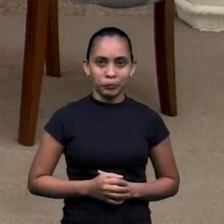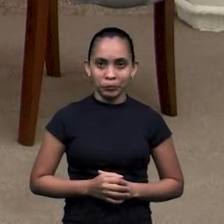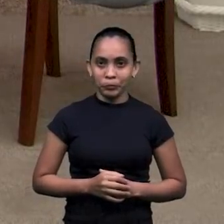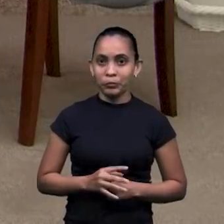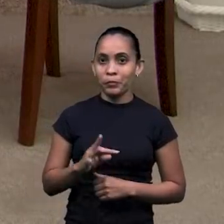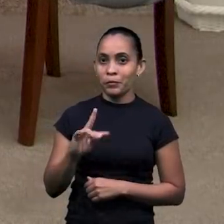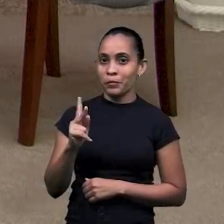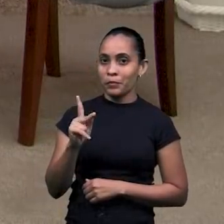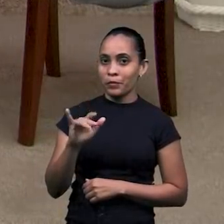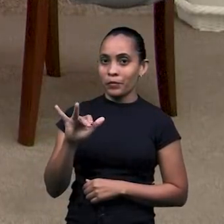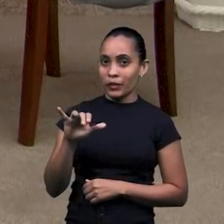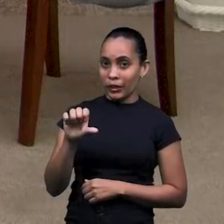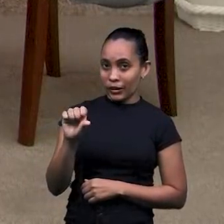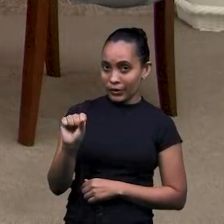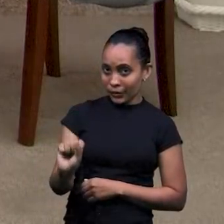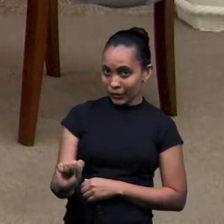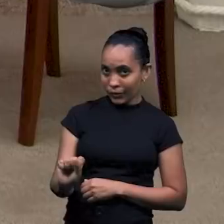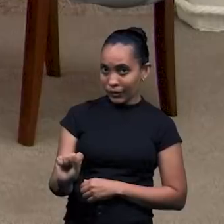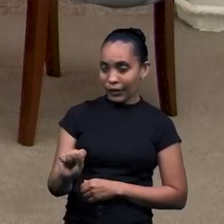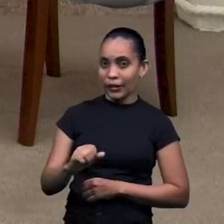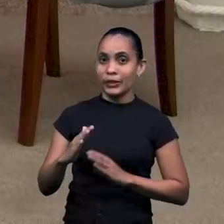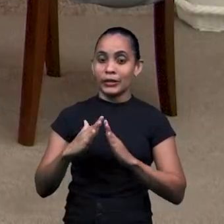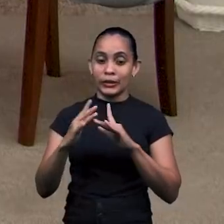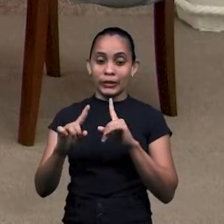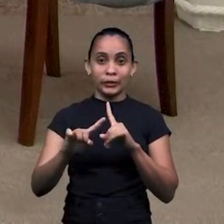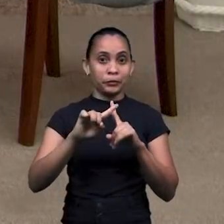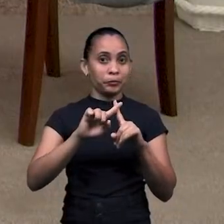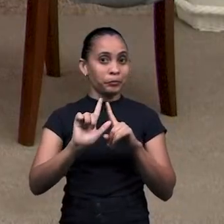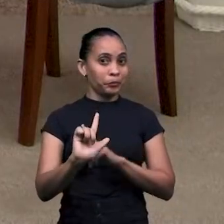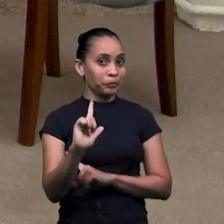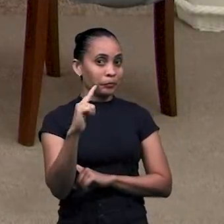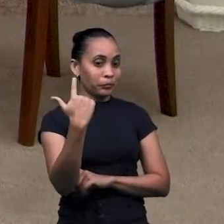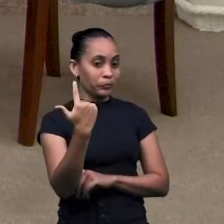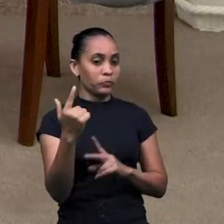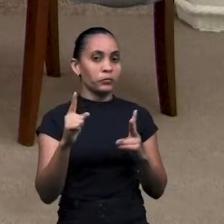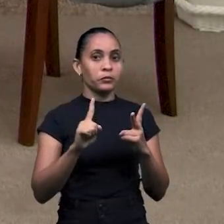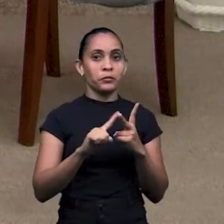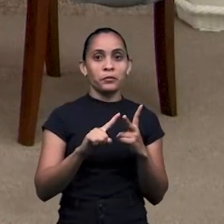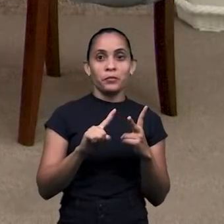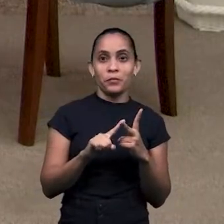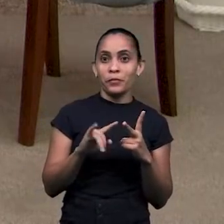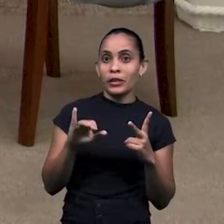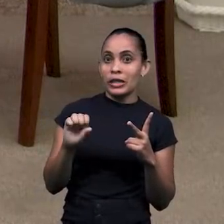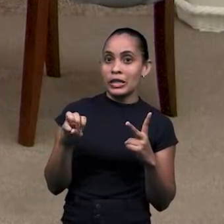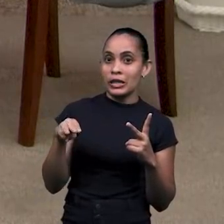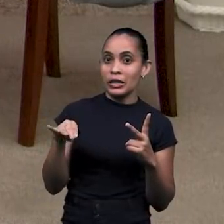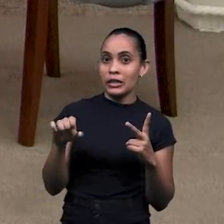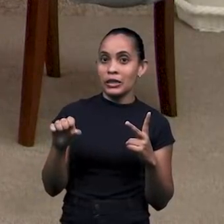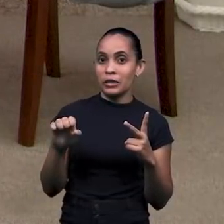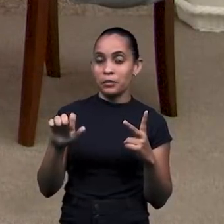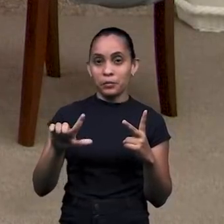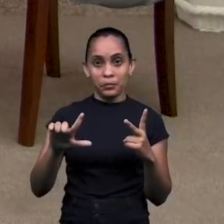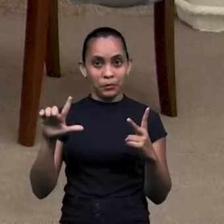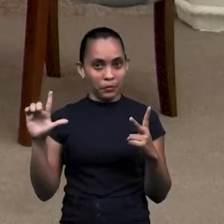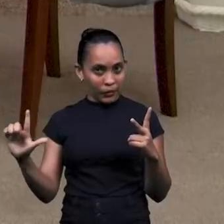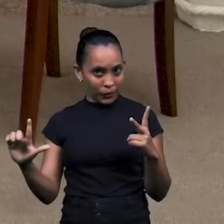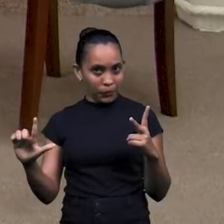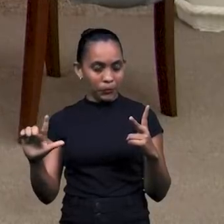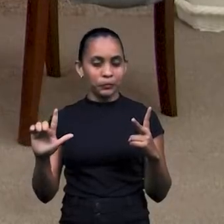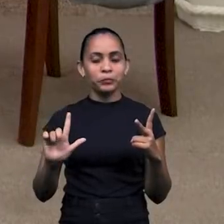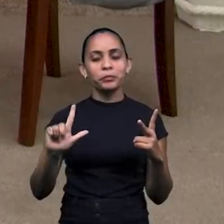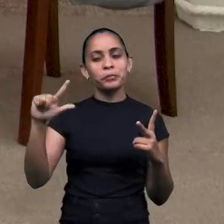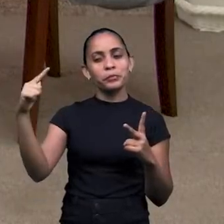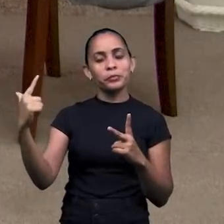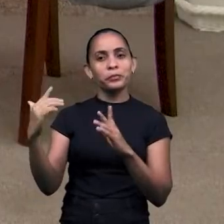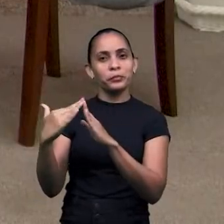Thaís Salles, que é da Igreja dos 300, São João de Meriti, e o Ismael Correia, que é da Igreja de Coelho da Rocha.